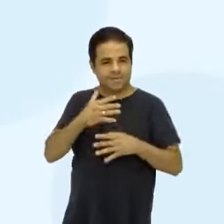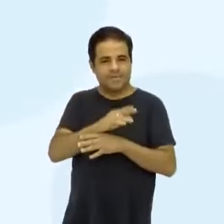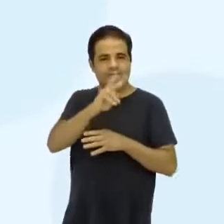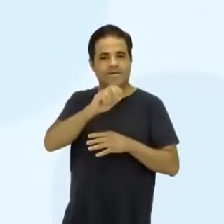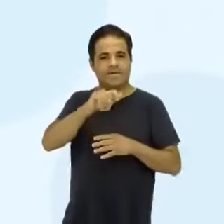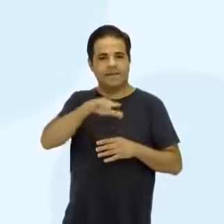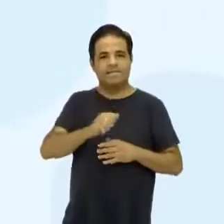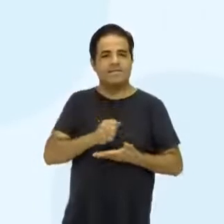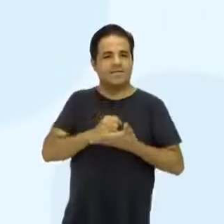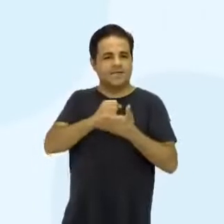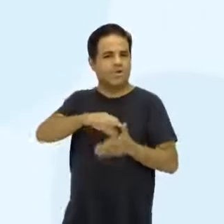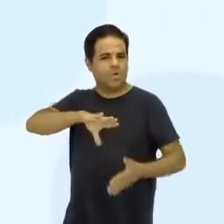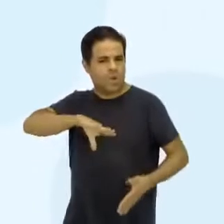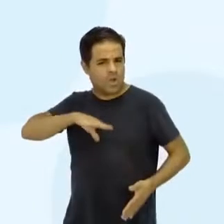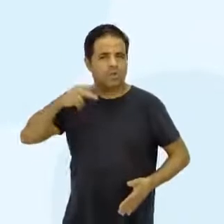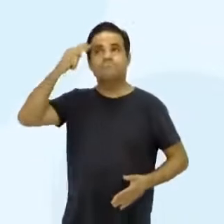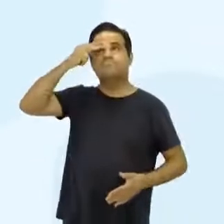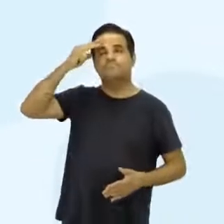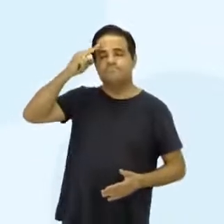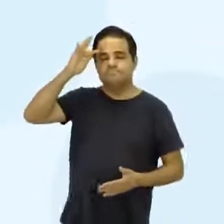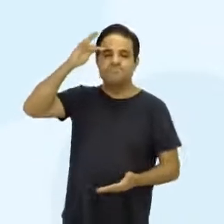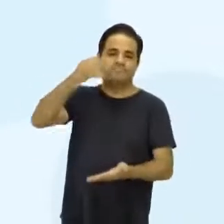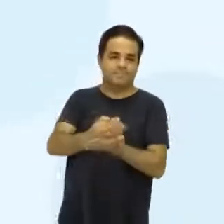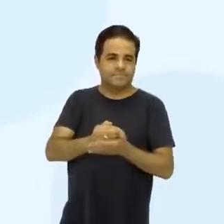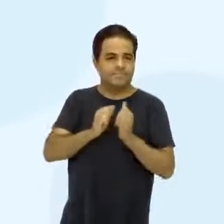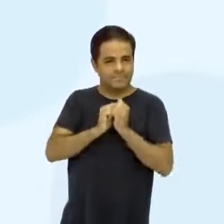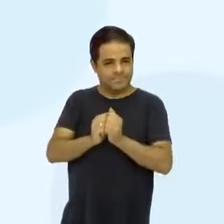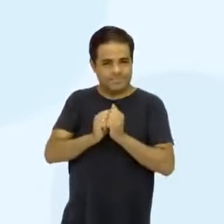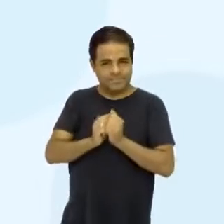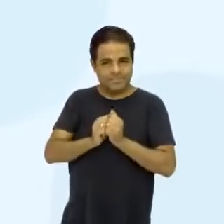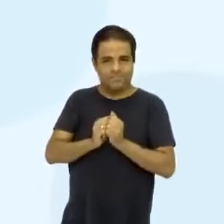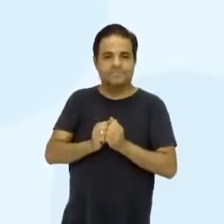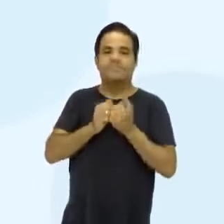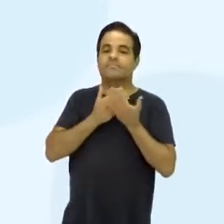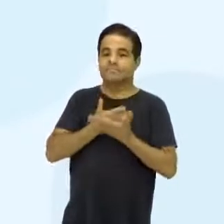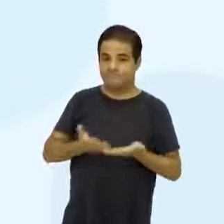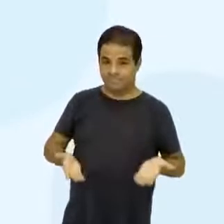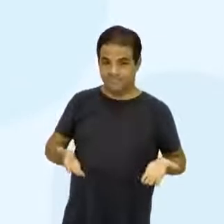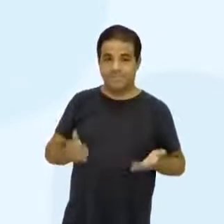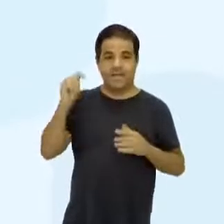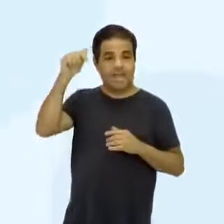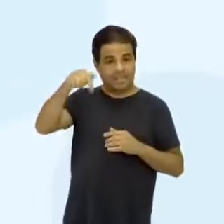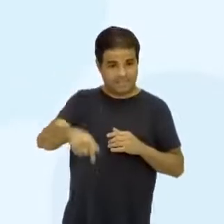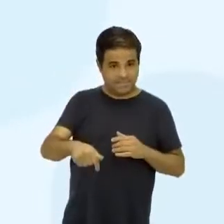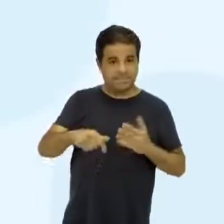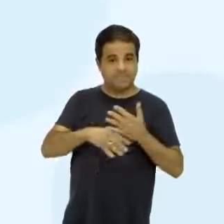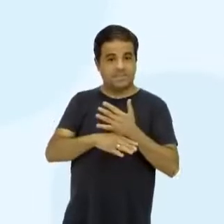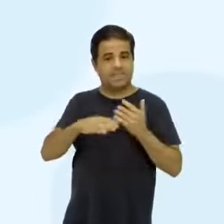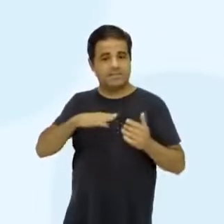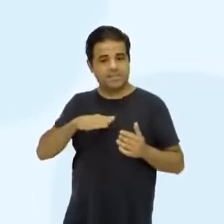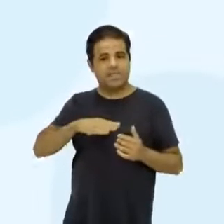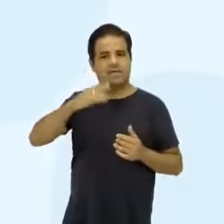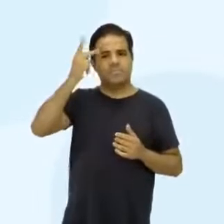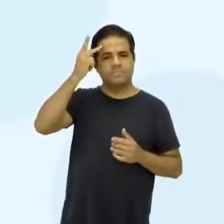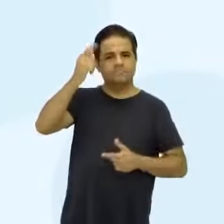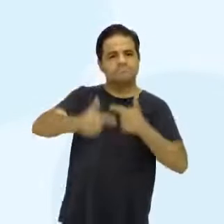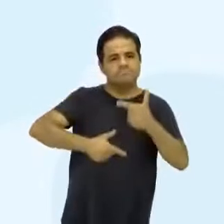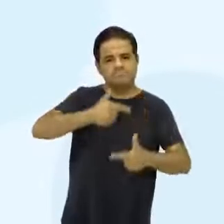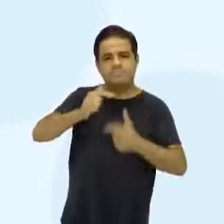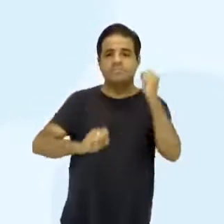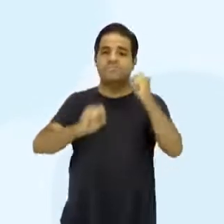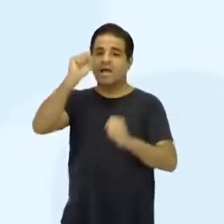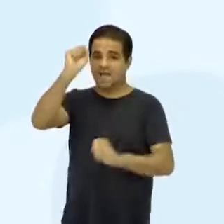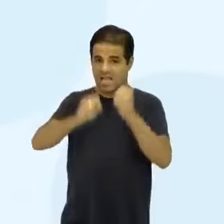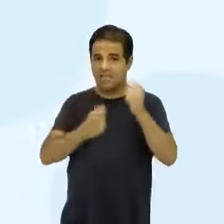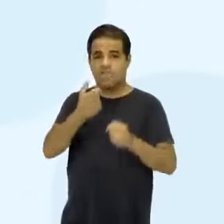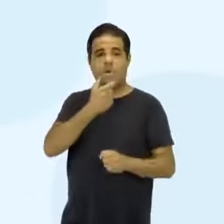mala, ele levava coragem, sonhos e fé, tal qual Patrício. Aqui na capital paulista, ele fez a vida trabalhando numa